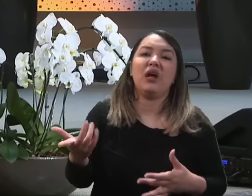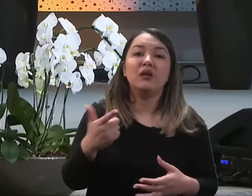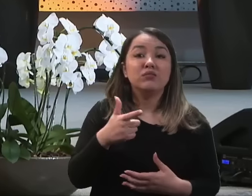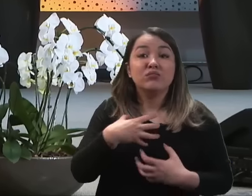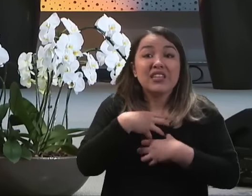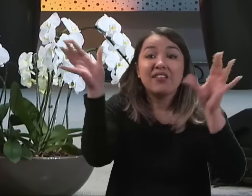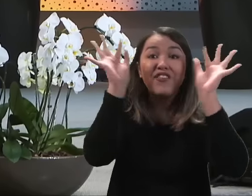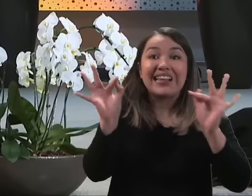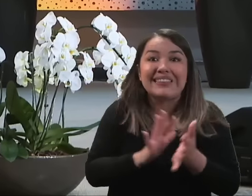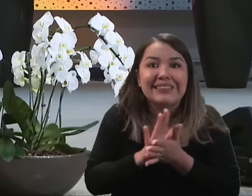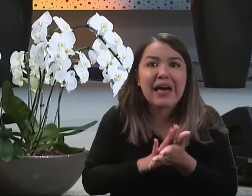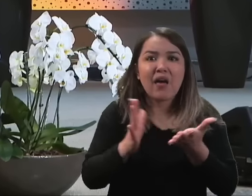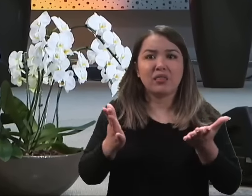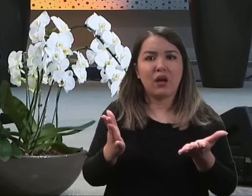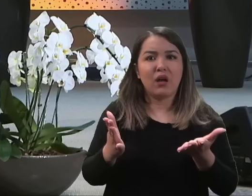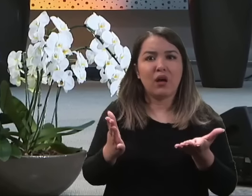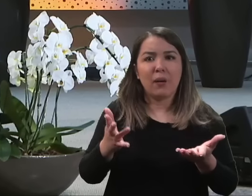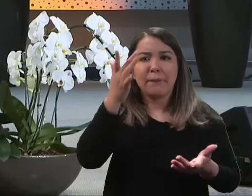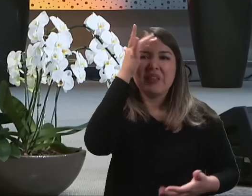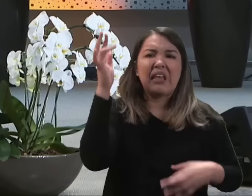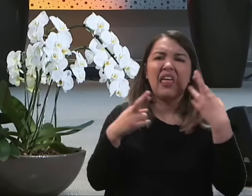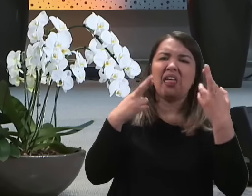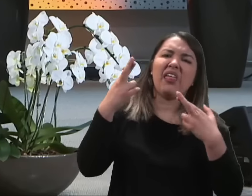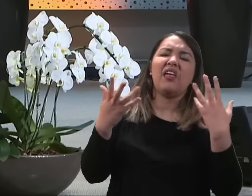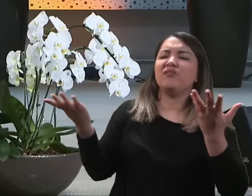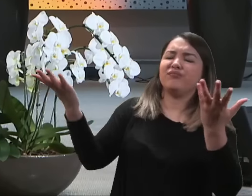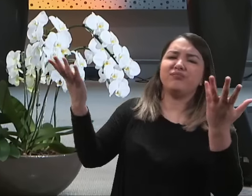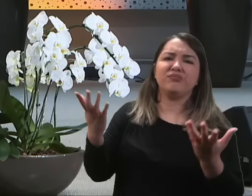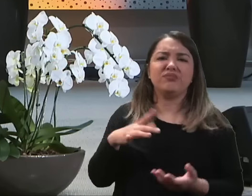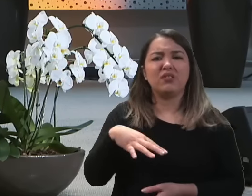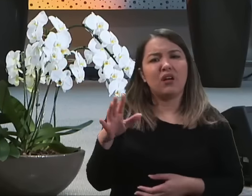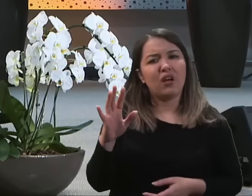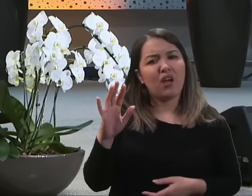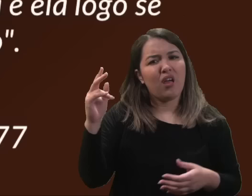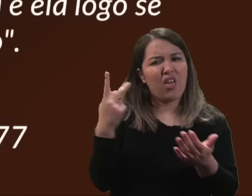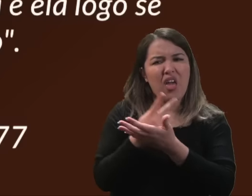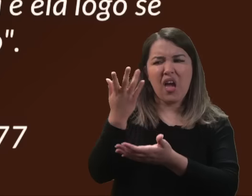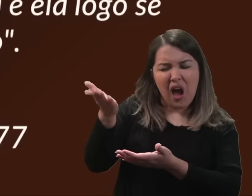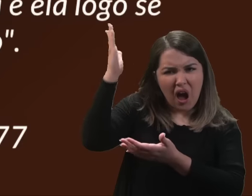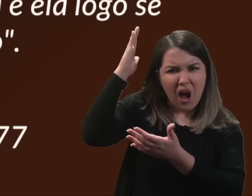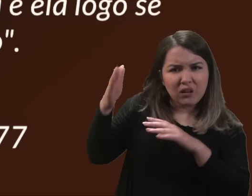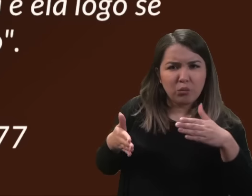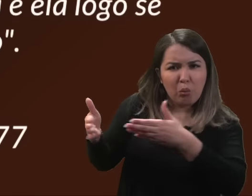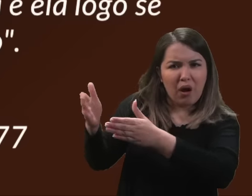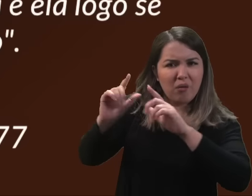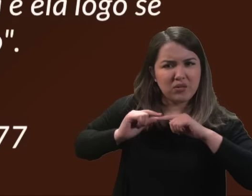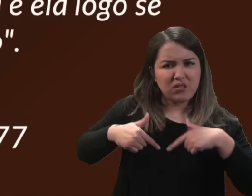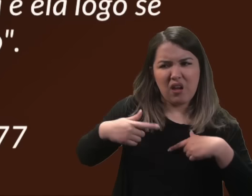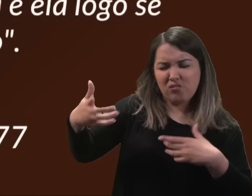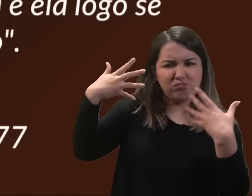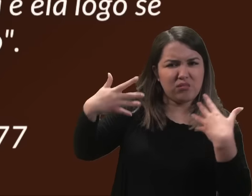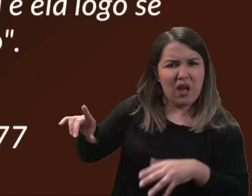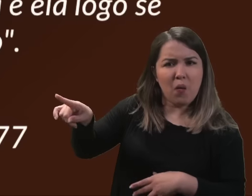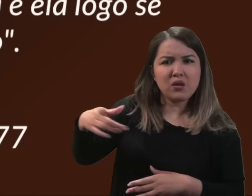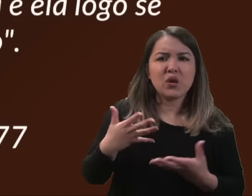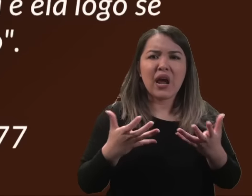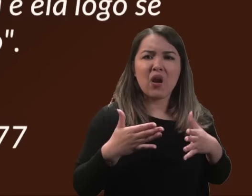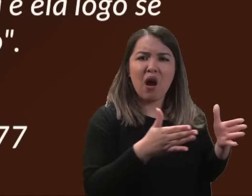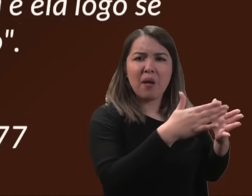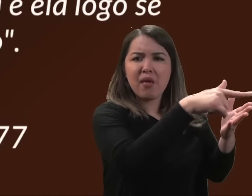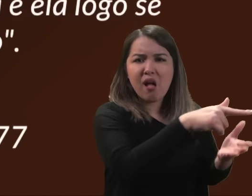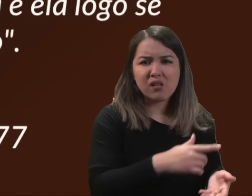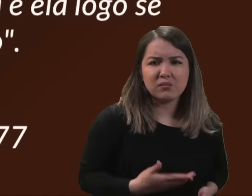direção da marcha eles estavam continuamente achando falta no modo como Moisés estava guiando a eles